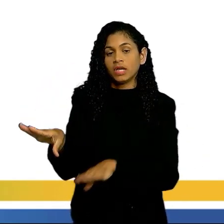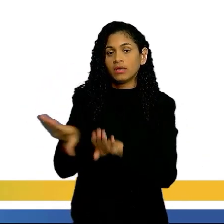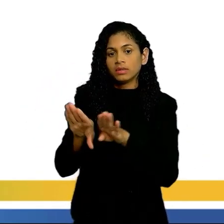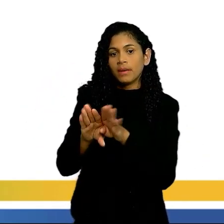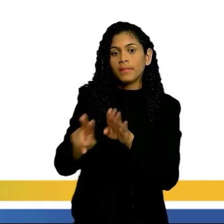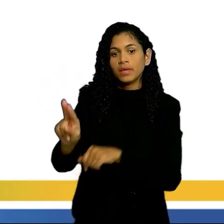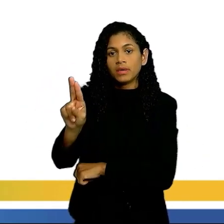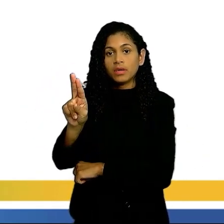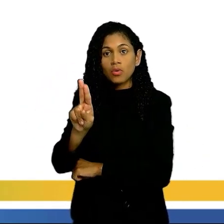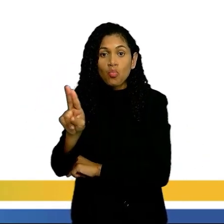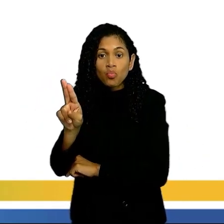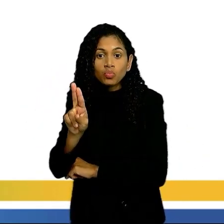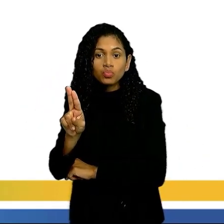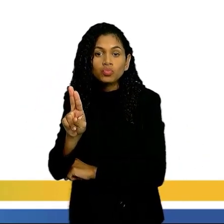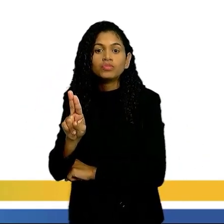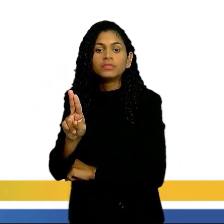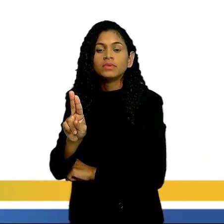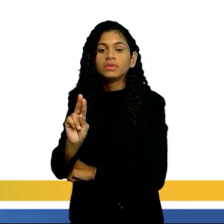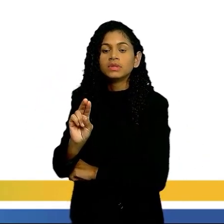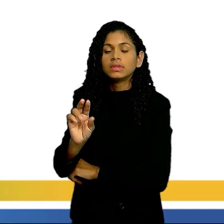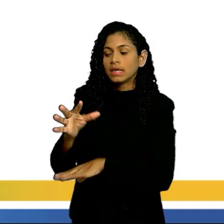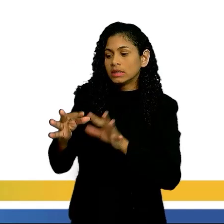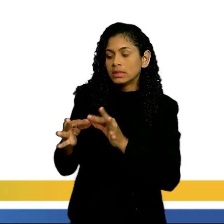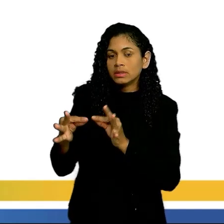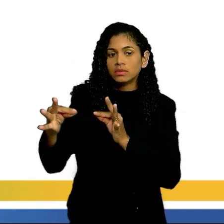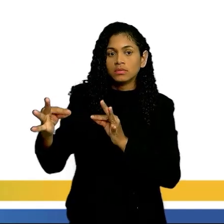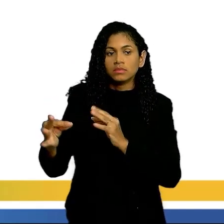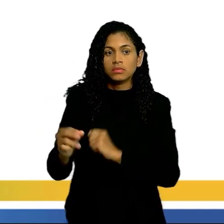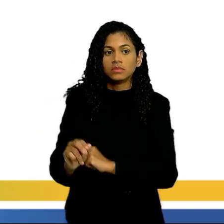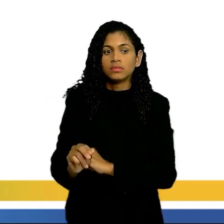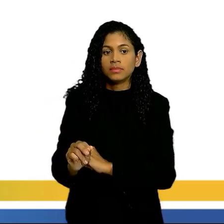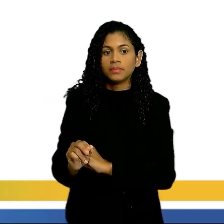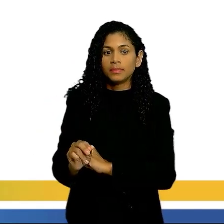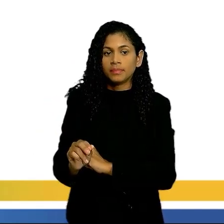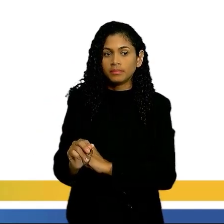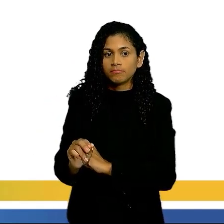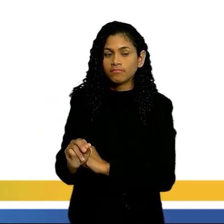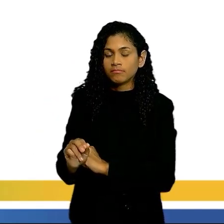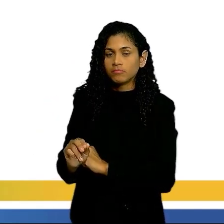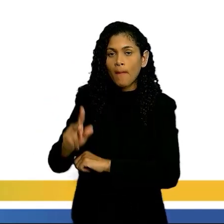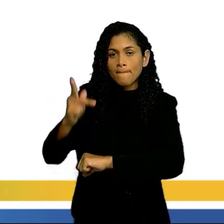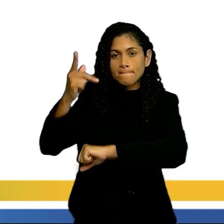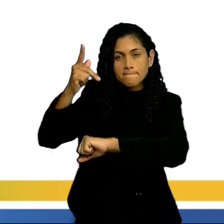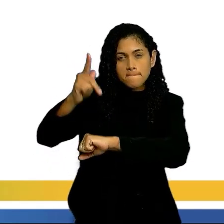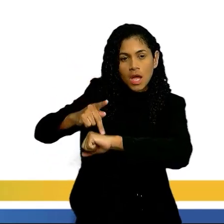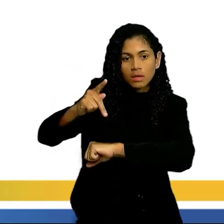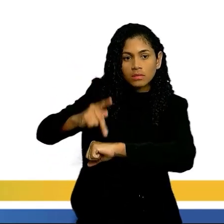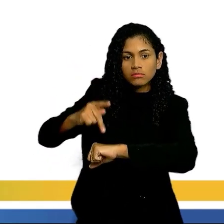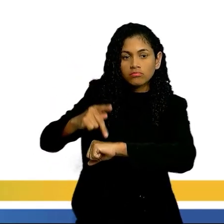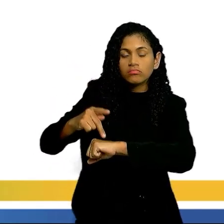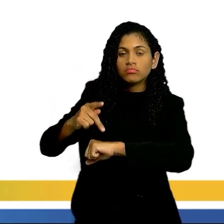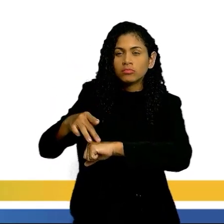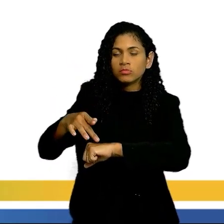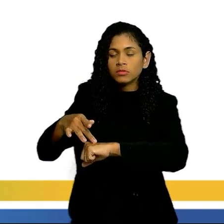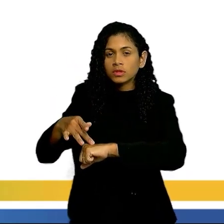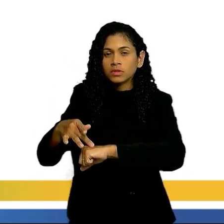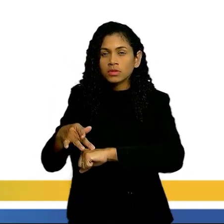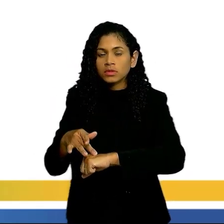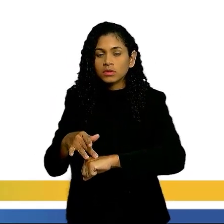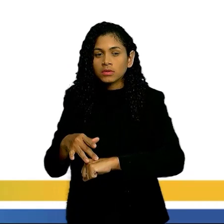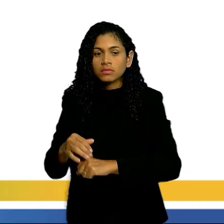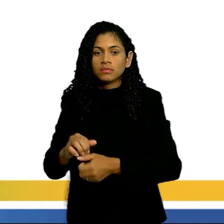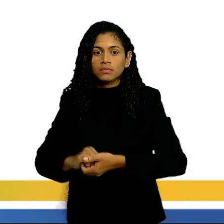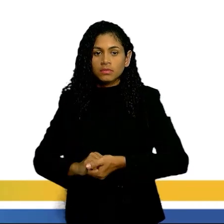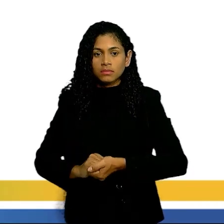para pedras preciosas, como o diamante. O Cullinan,